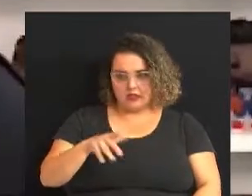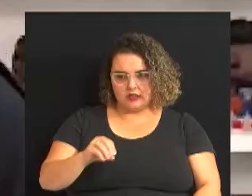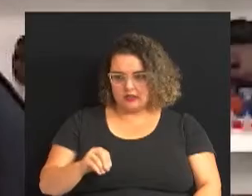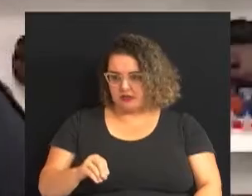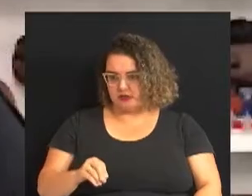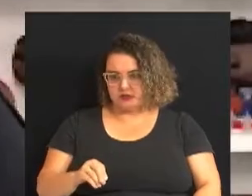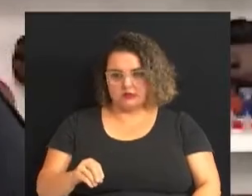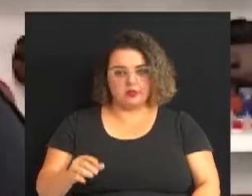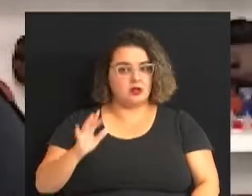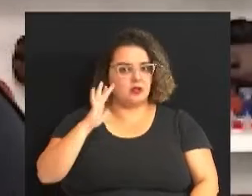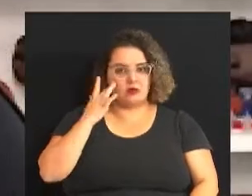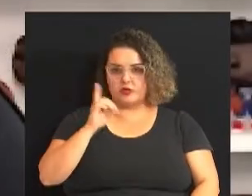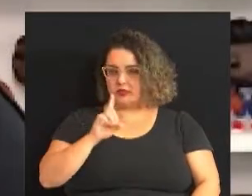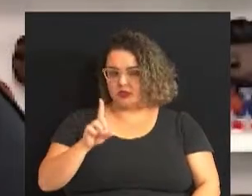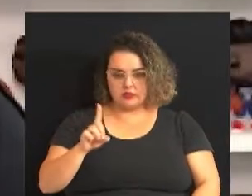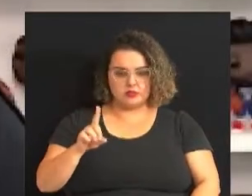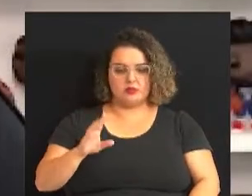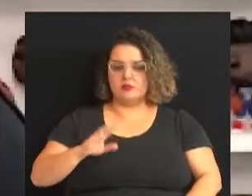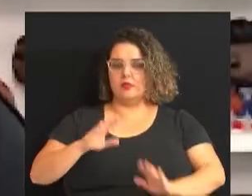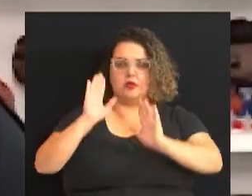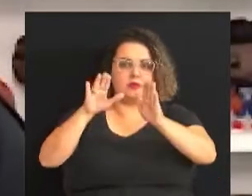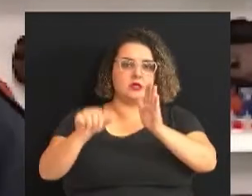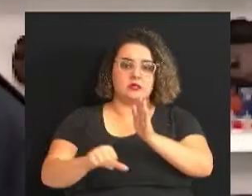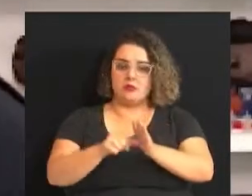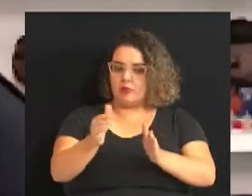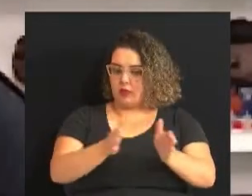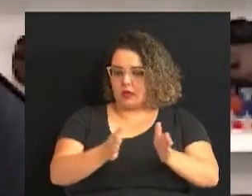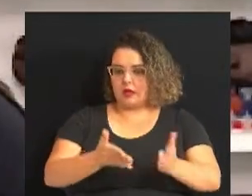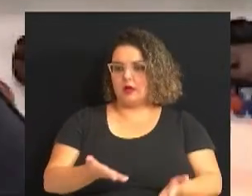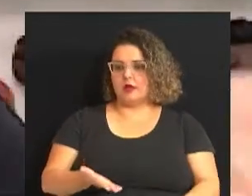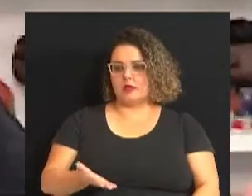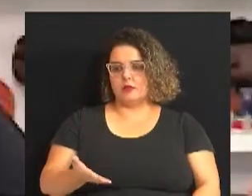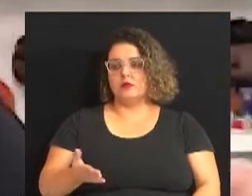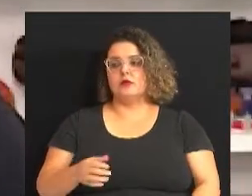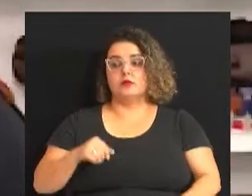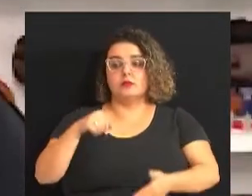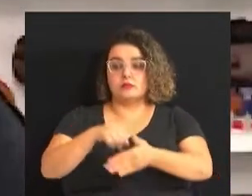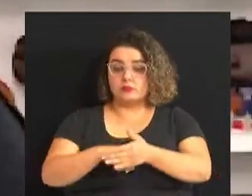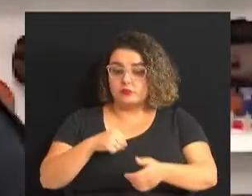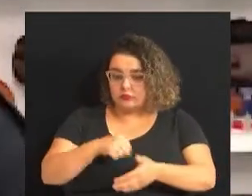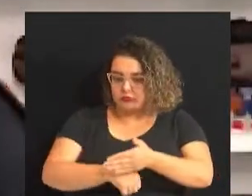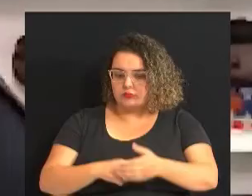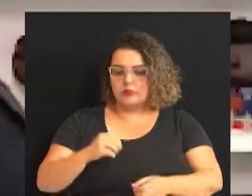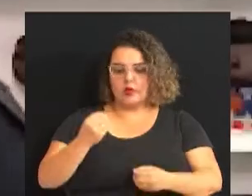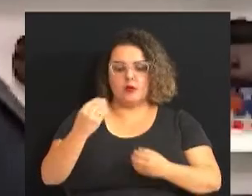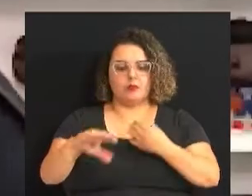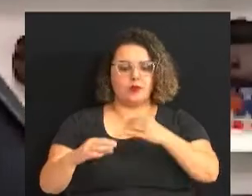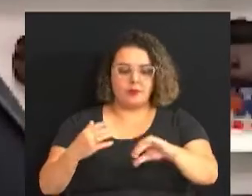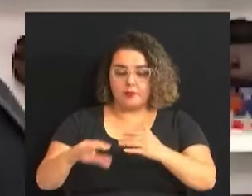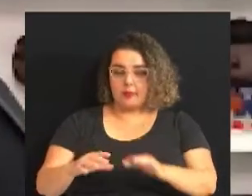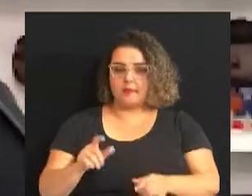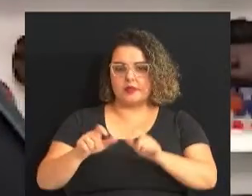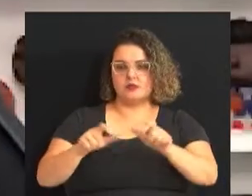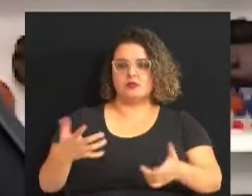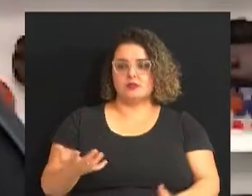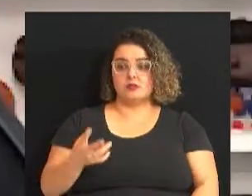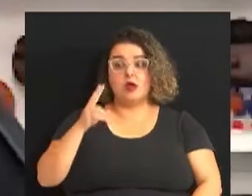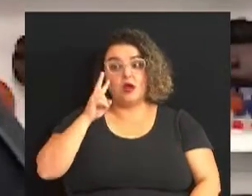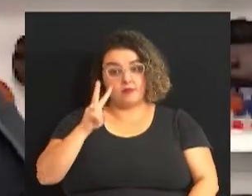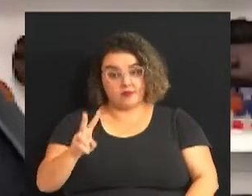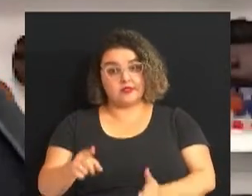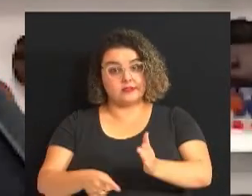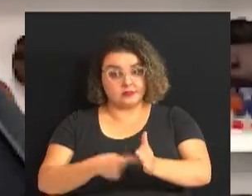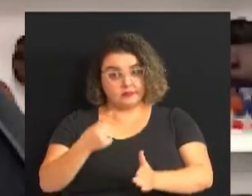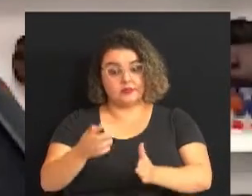deva jogar essa primeira temporada. A gente sabe que o Golden State está mudando muita gente. É muito legal a gente ver essa primeira imagem, porque a